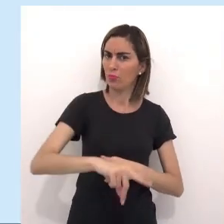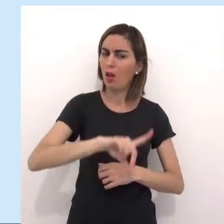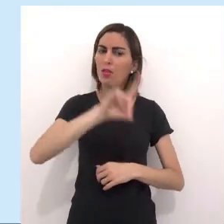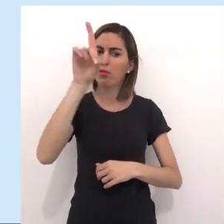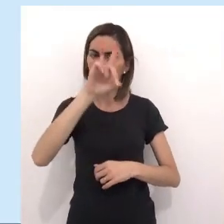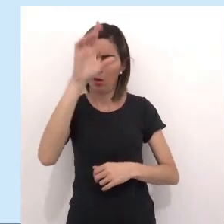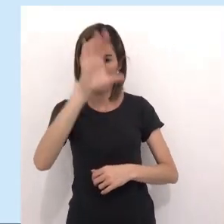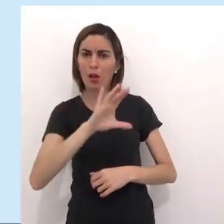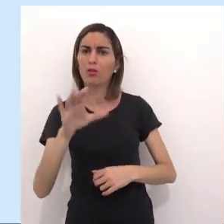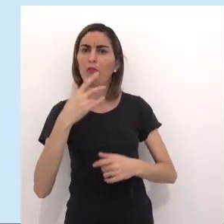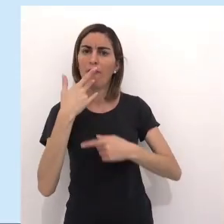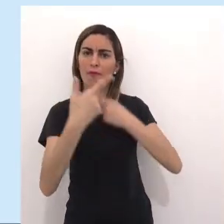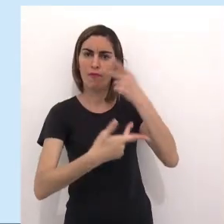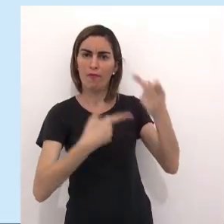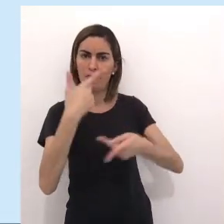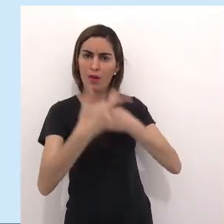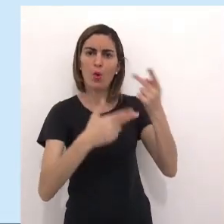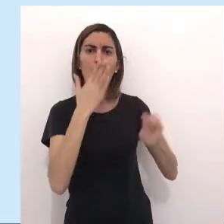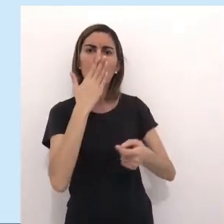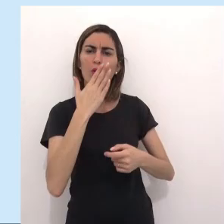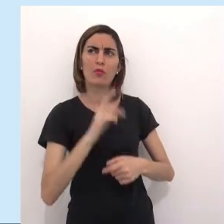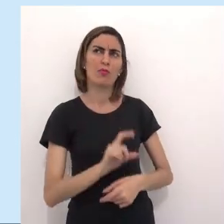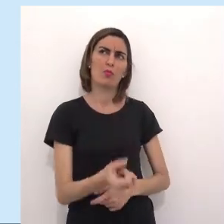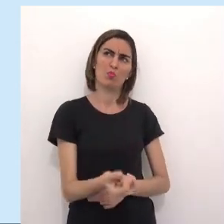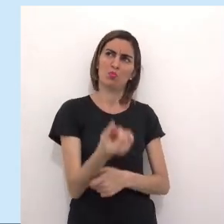né? Então o índio foi questionar o Deus católico e